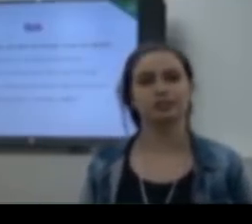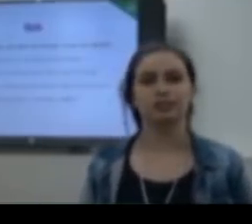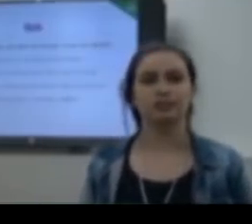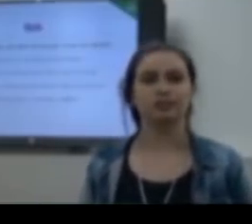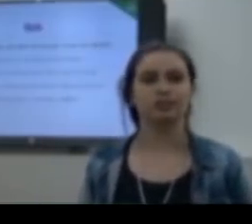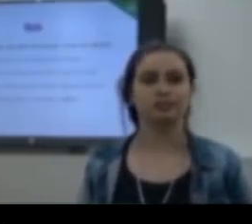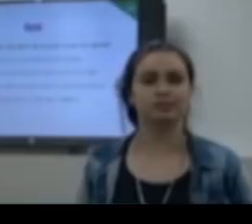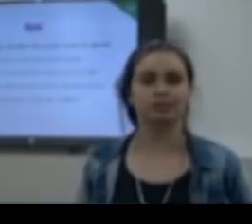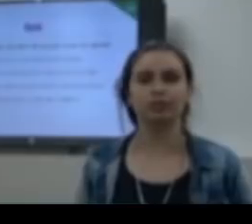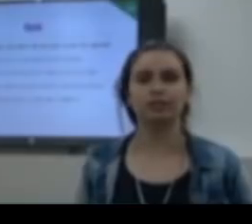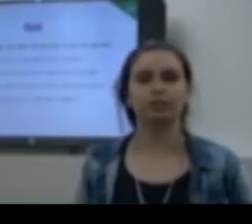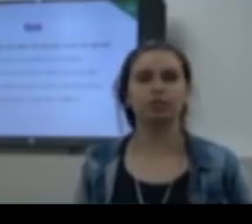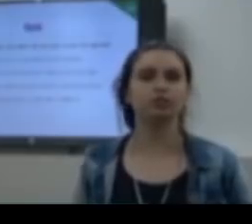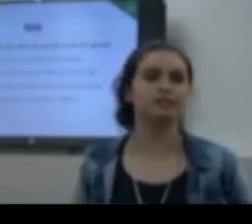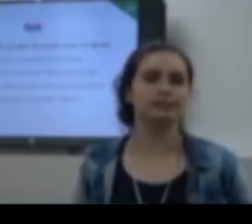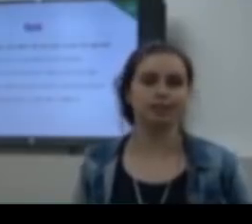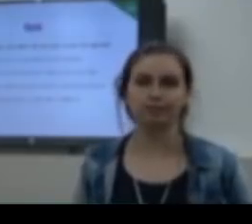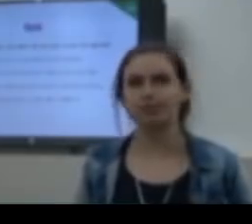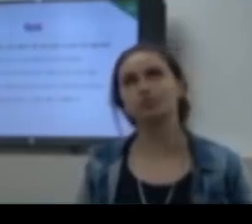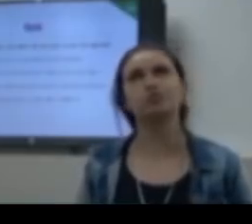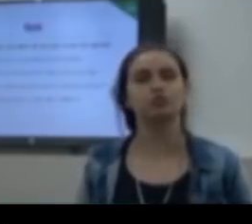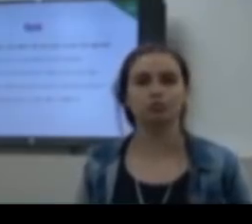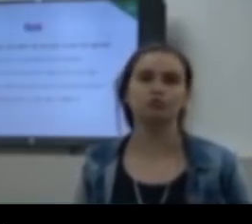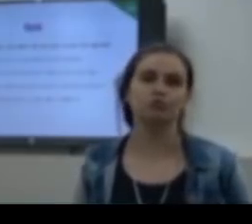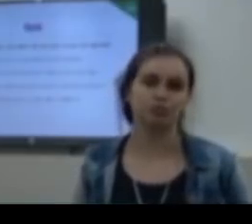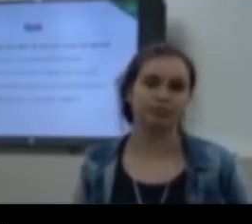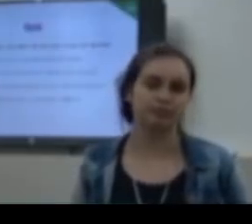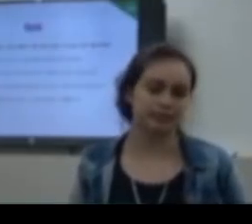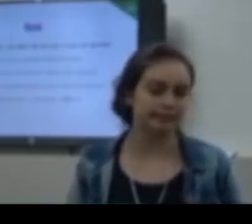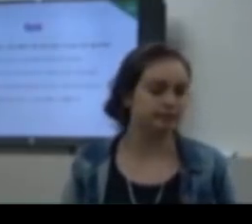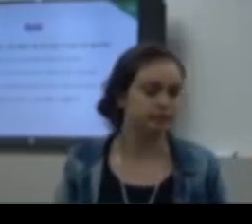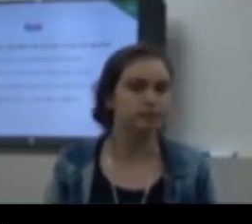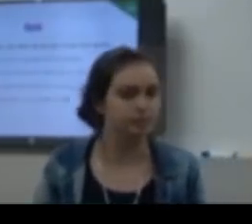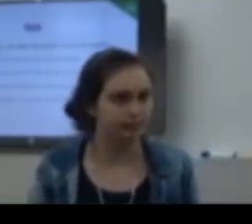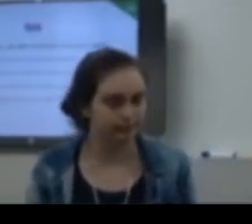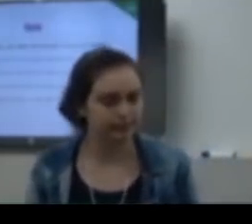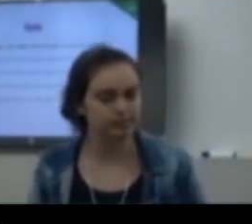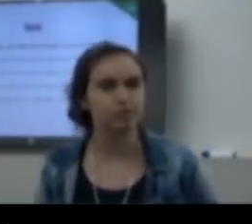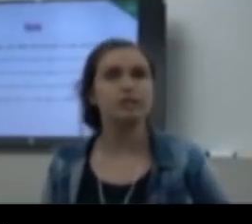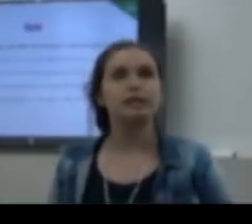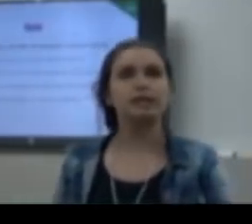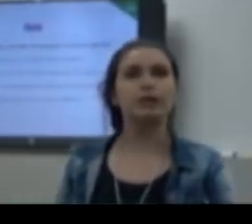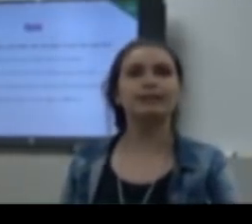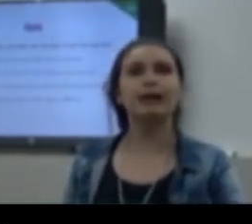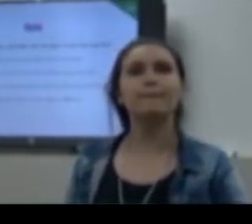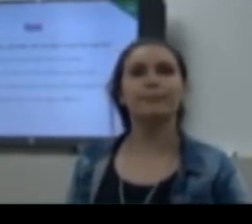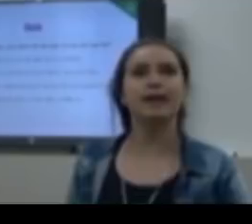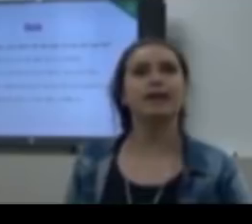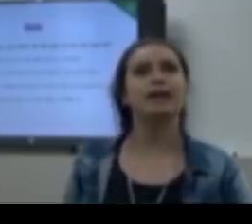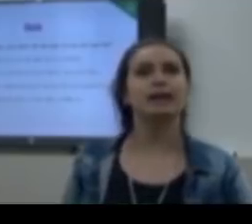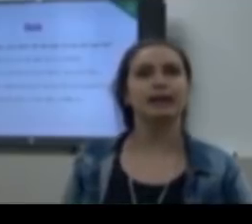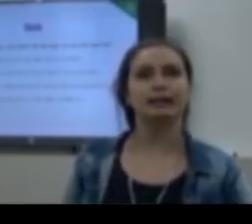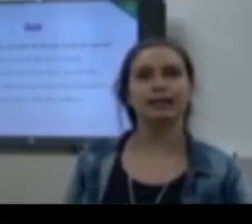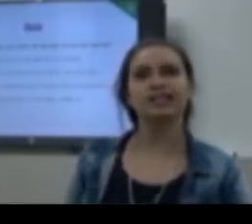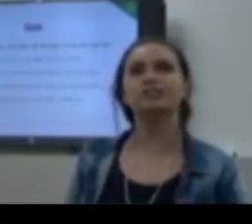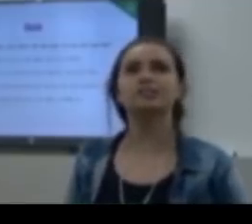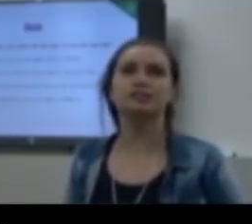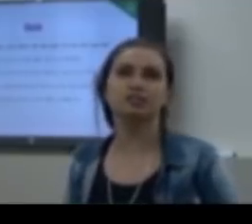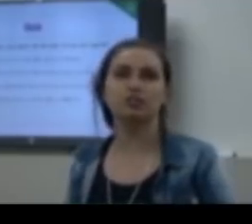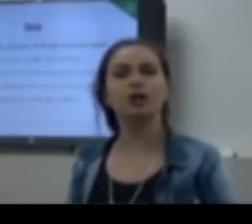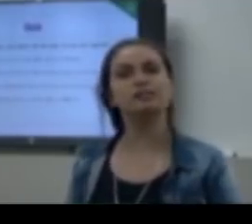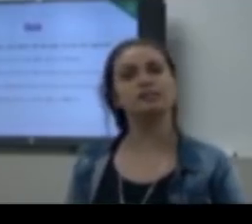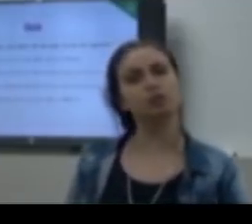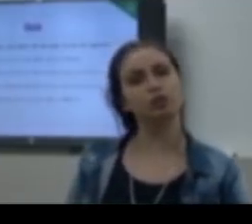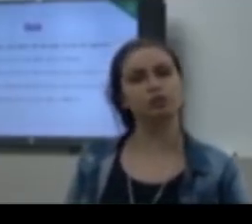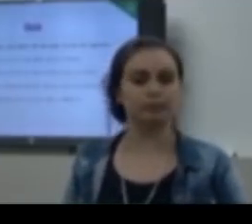uma faixa de transição que tenha todas as características de todos os domínios, tá? Então isso também não existe. Então letra B,